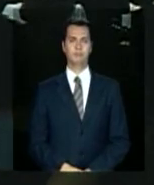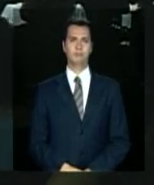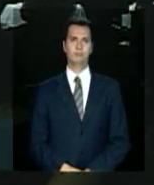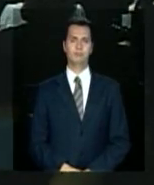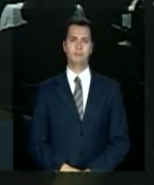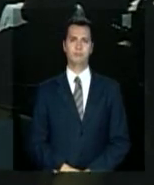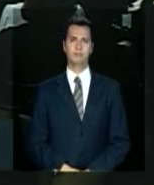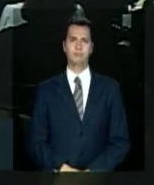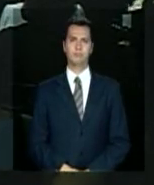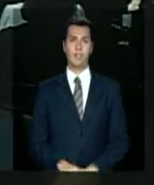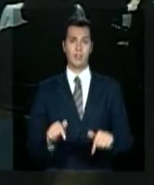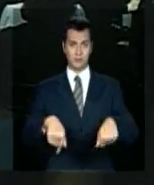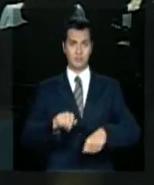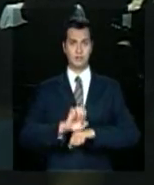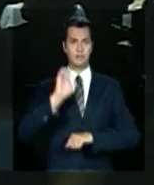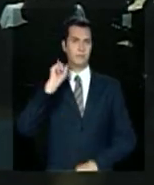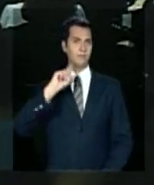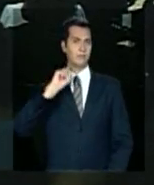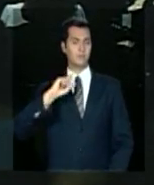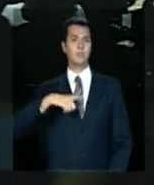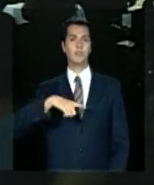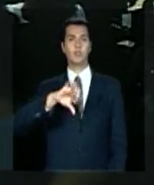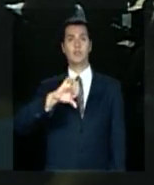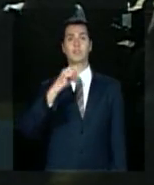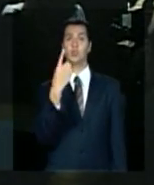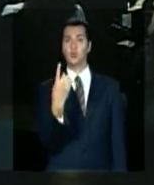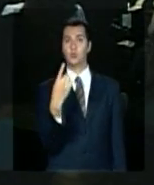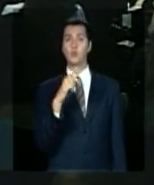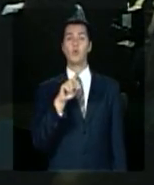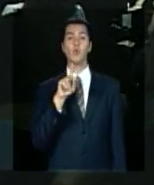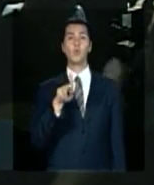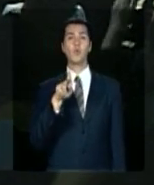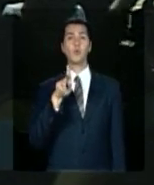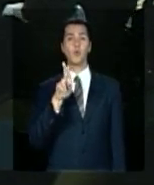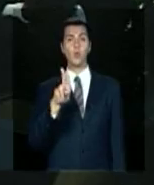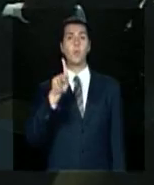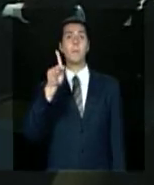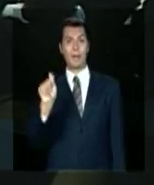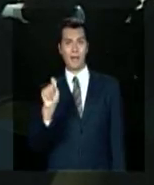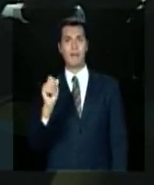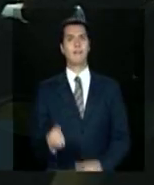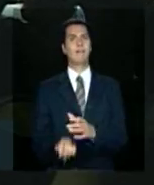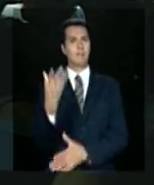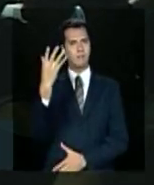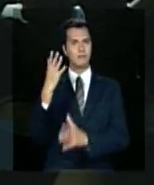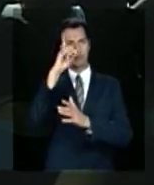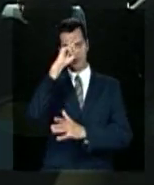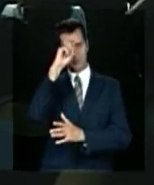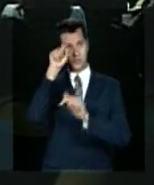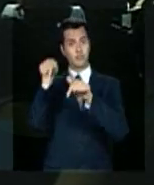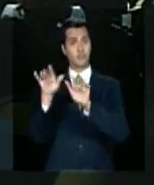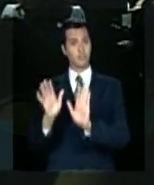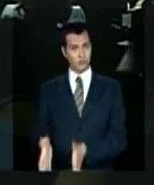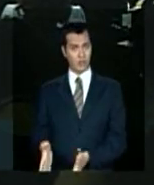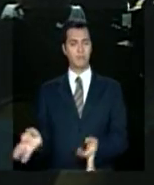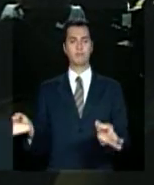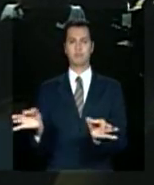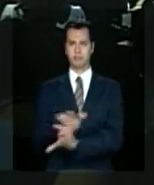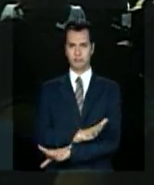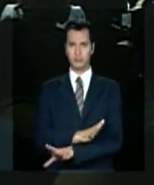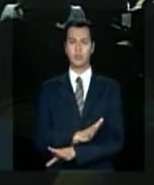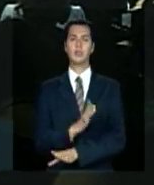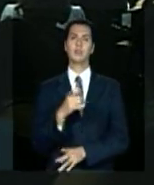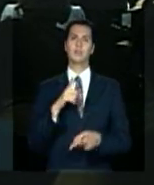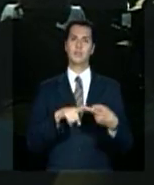nós já temos aqui no estado de Minas Gerais 91 upas 24 horas em execução em construção